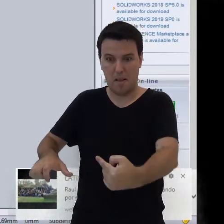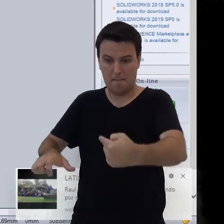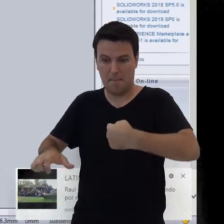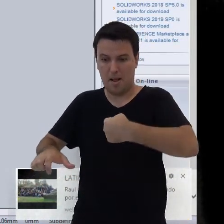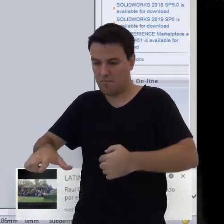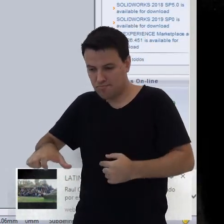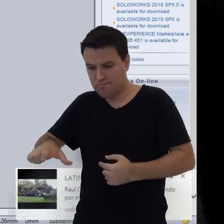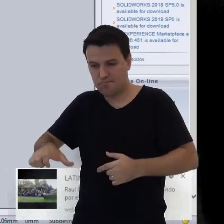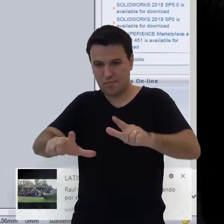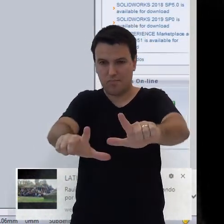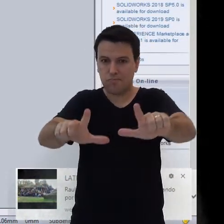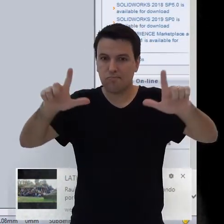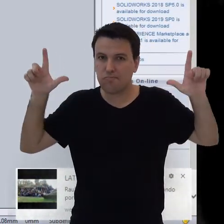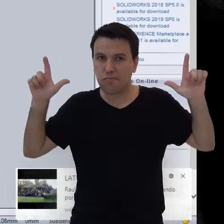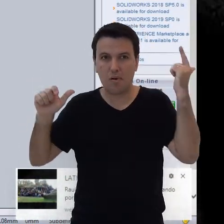ele aumenta.